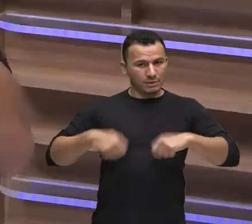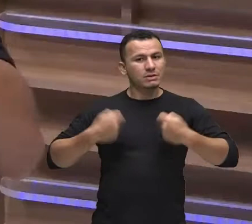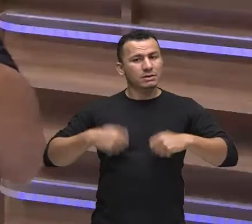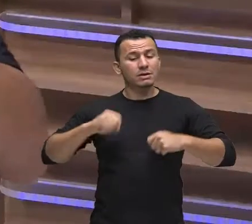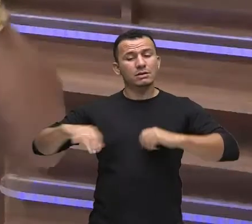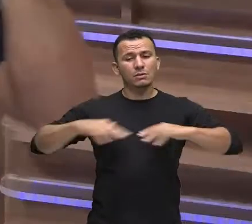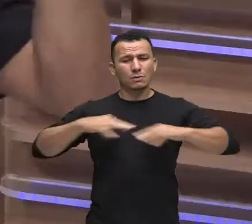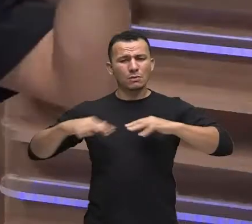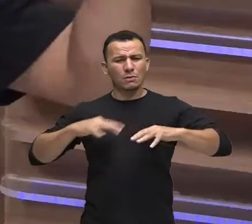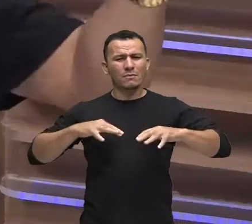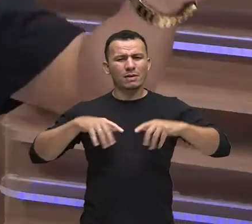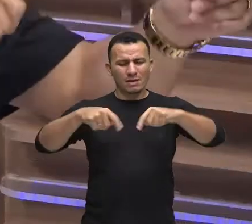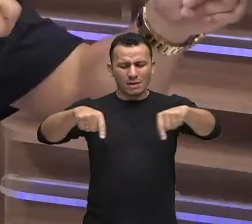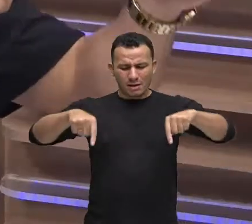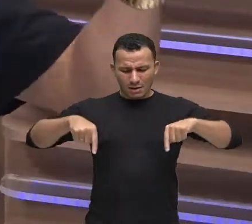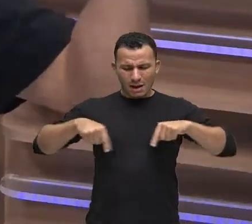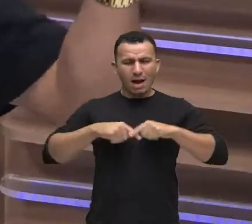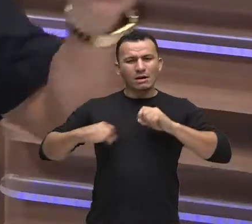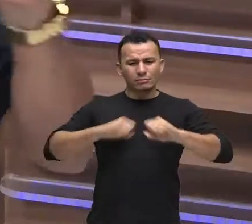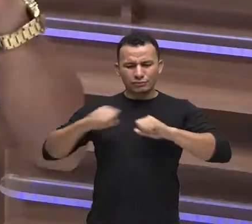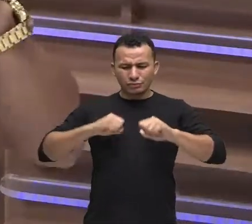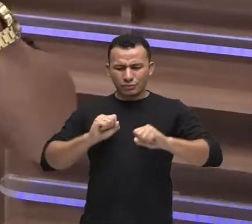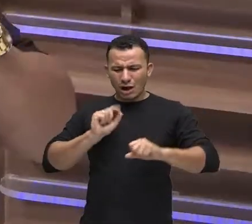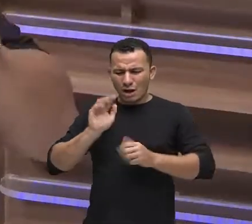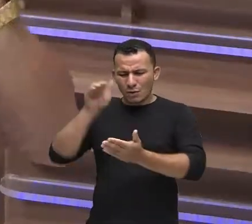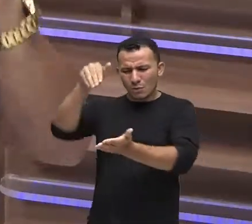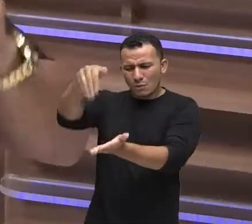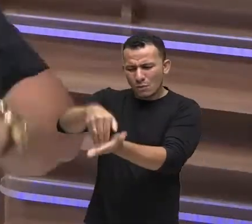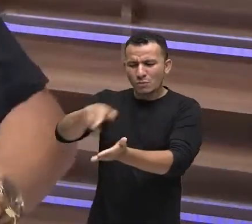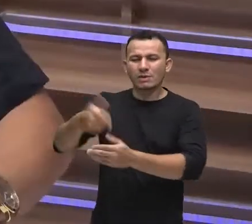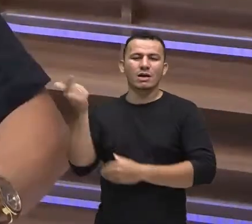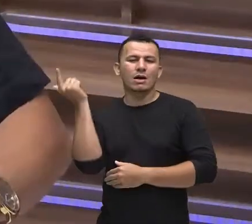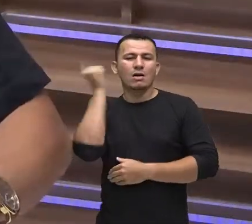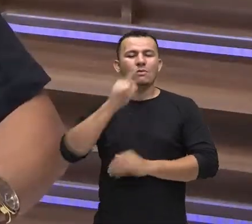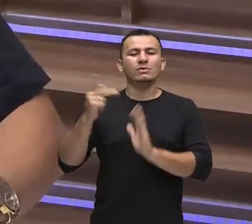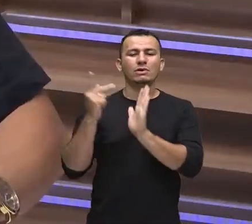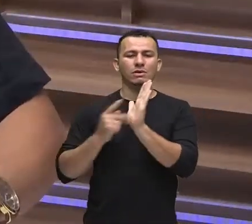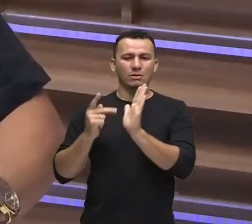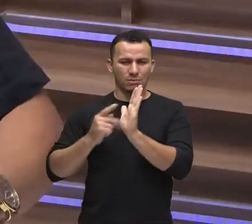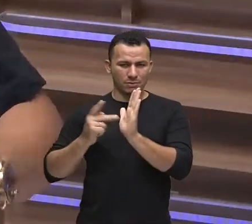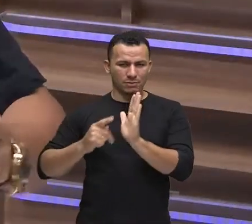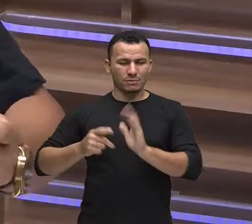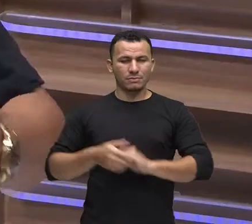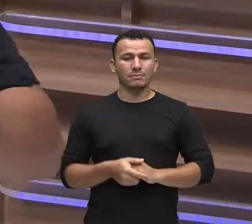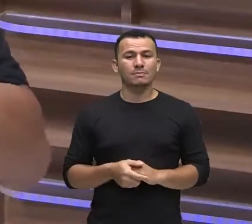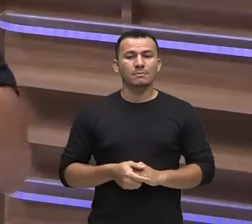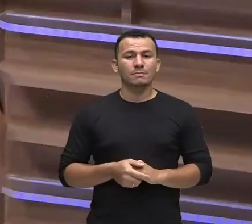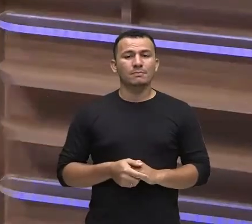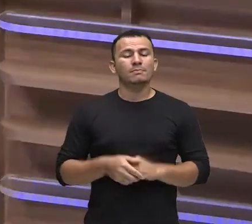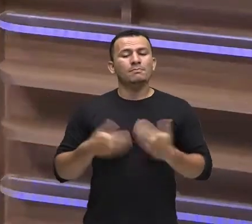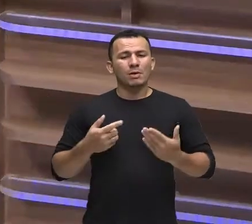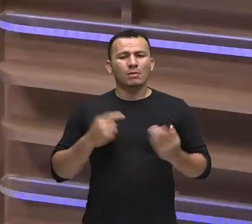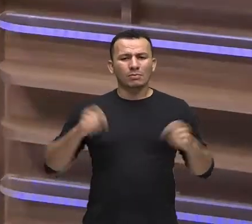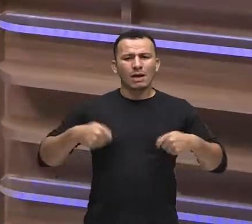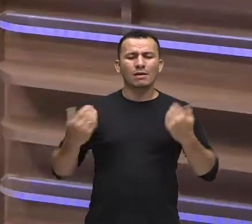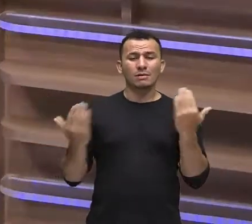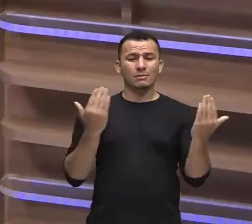ali naquele campo para chegar no final do campo e marcar o touchdown, que é o ponto lá do futebol americano. Então a gente consegue